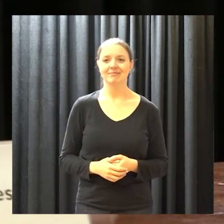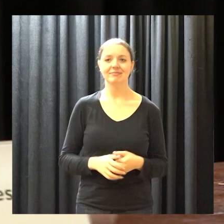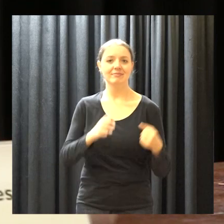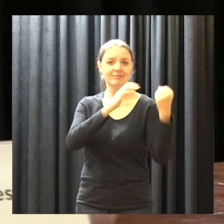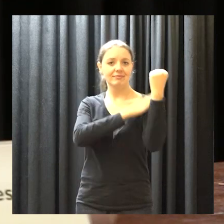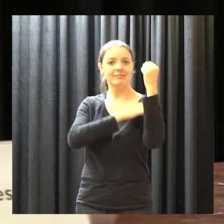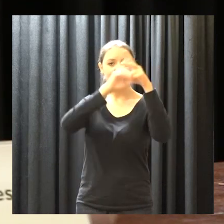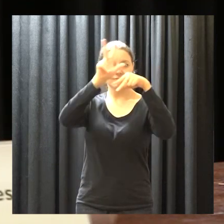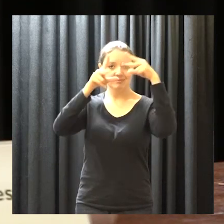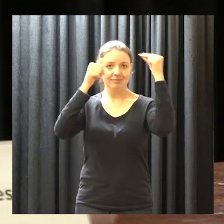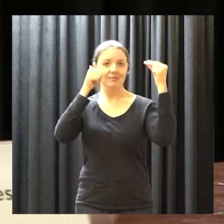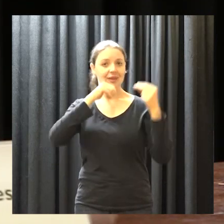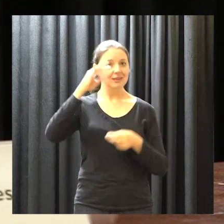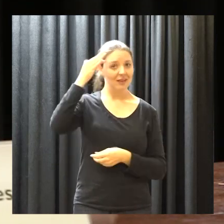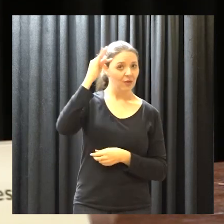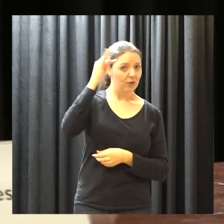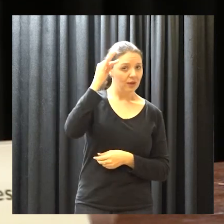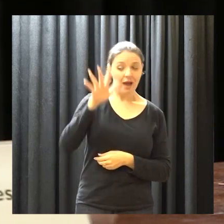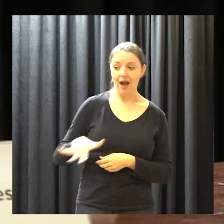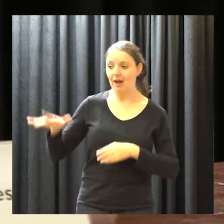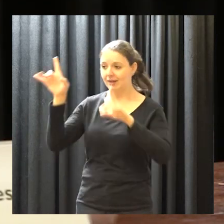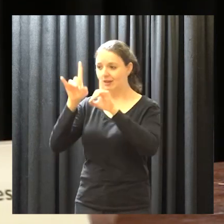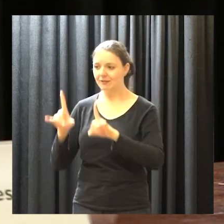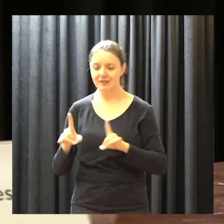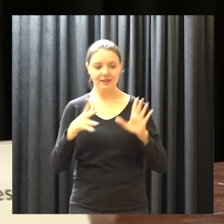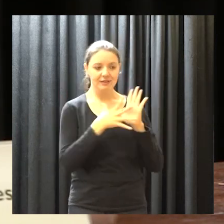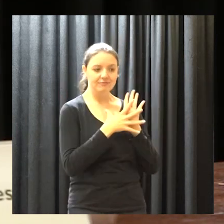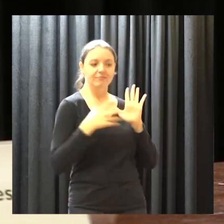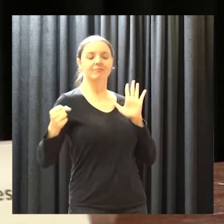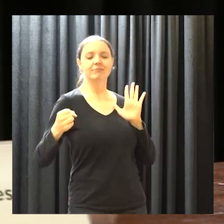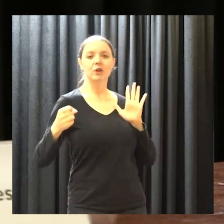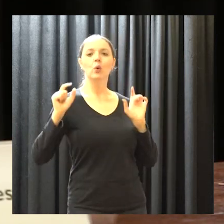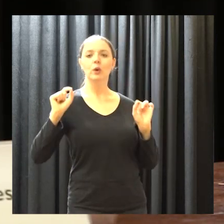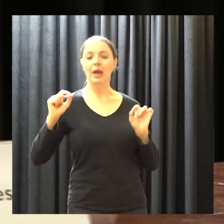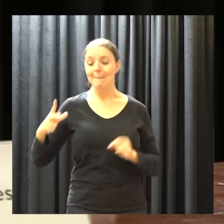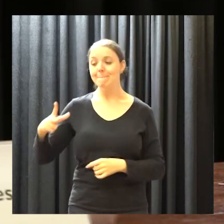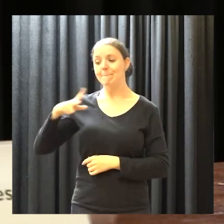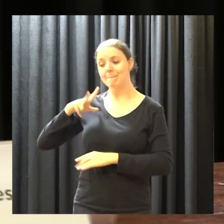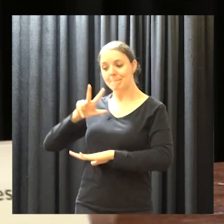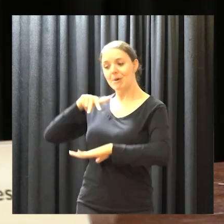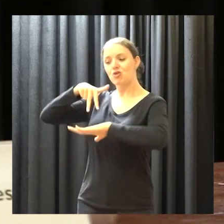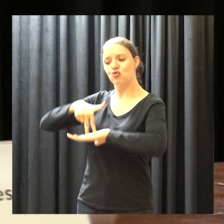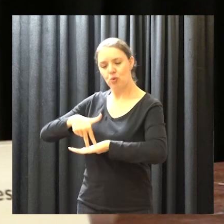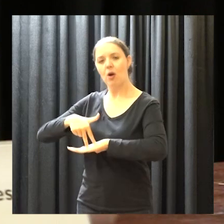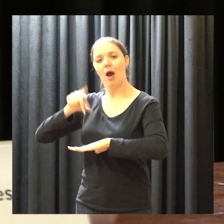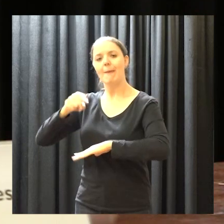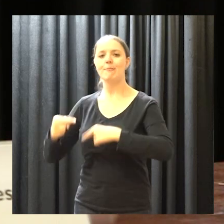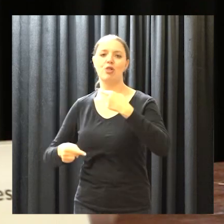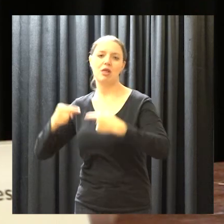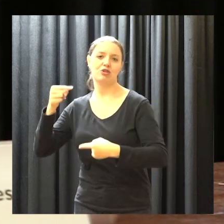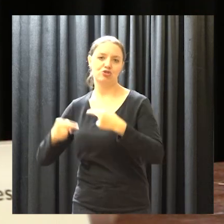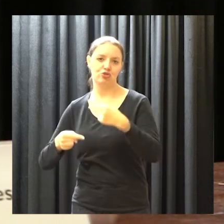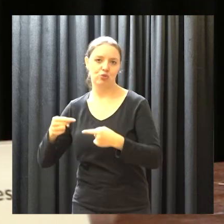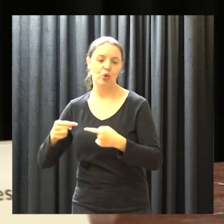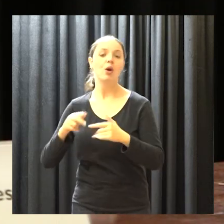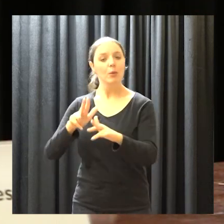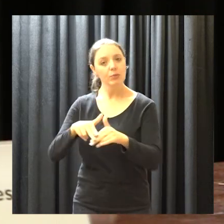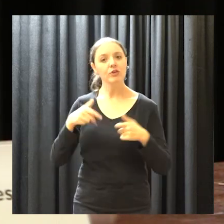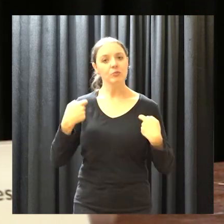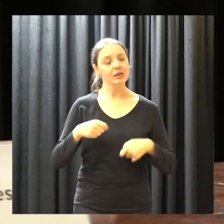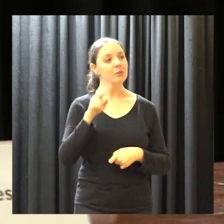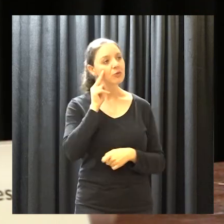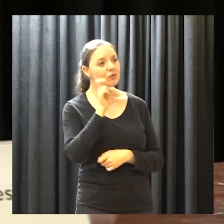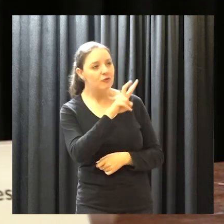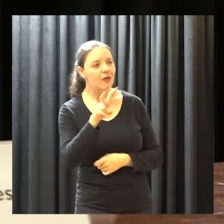da deficiência têm destacado que o pessoal é político e que precisamos narrar outras histórias de compreensão